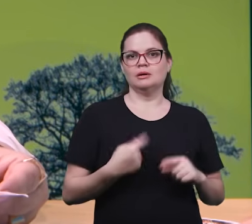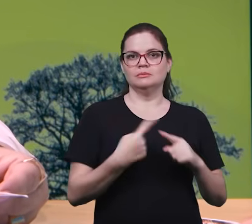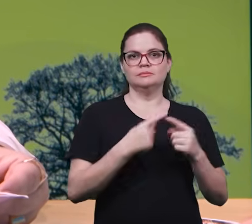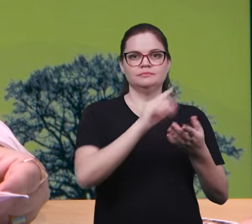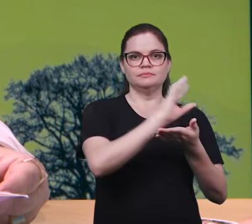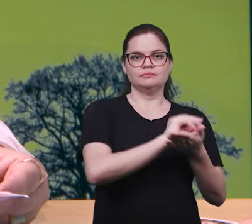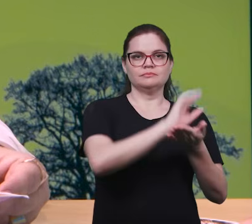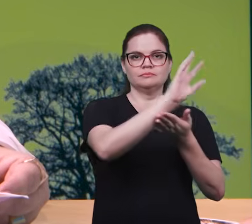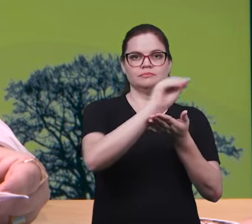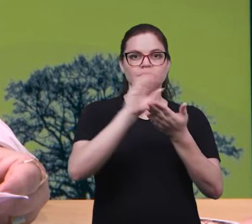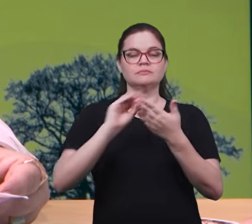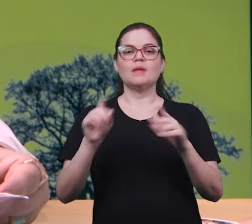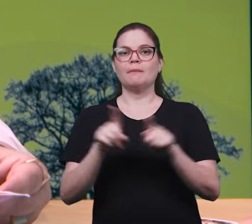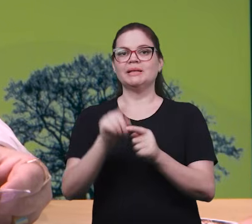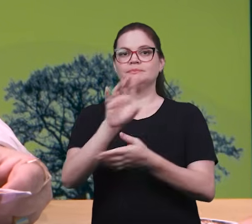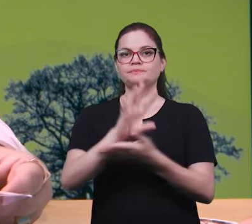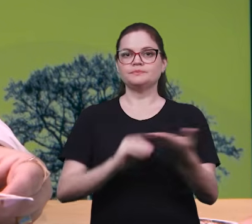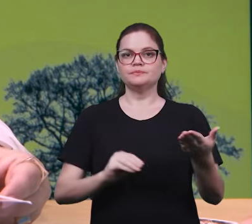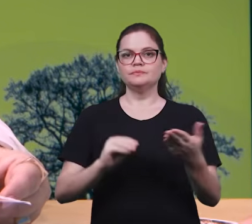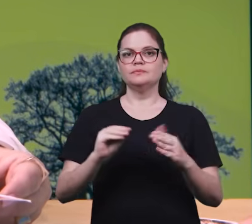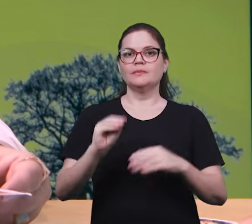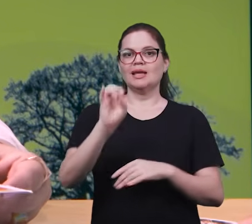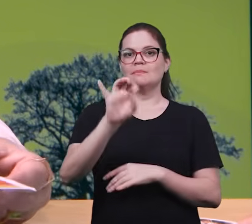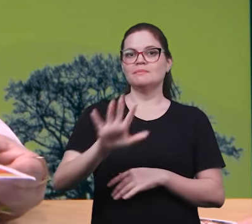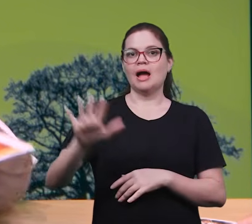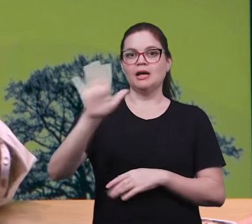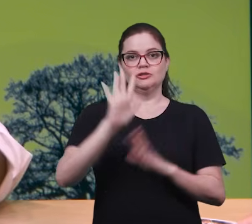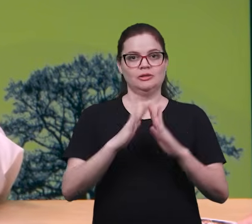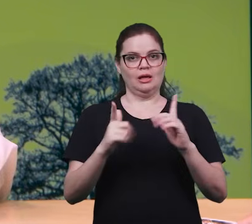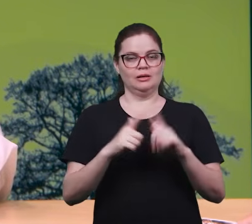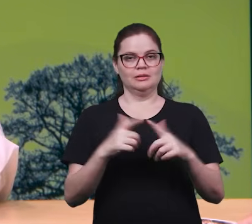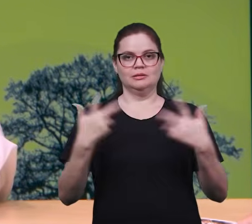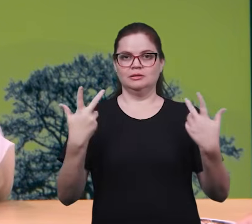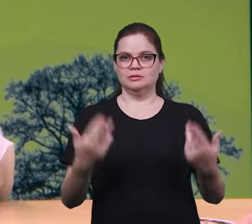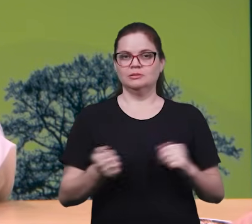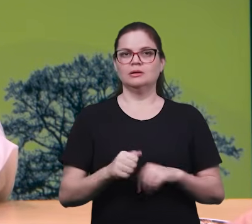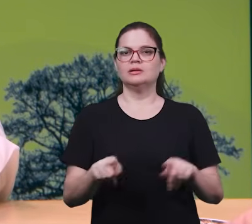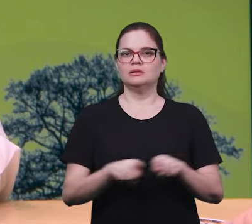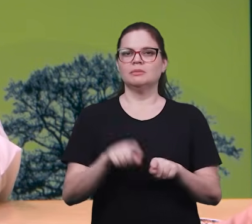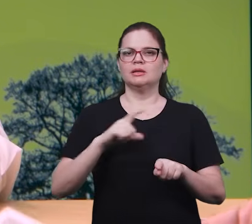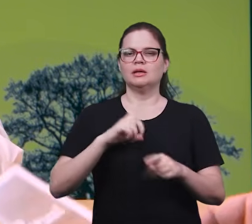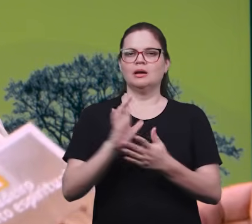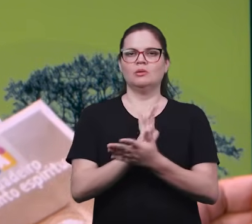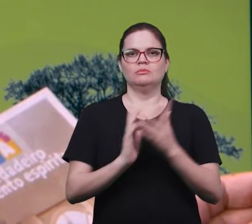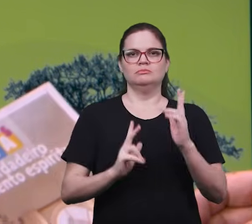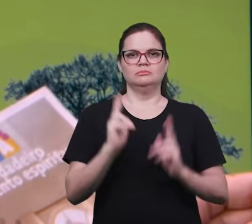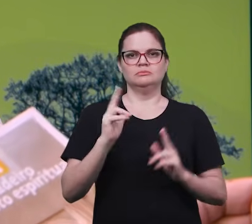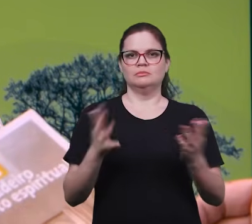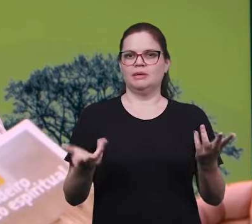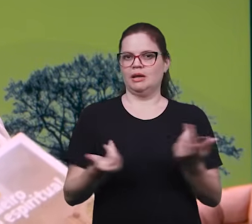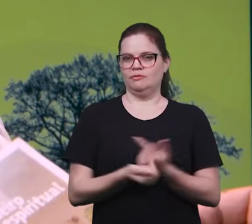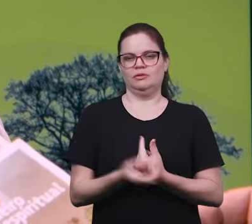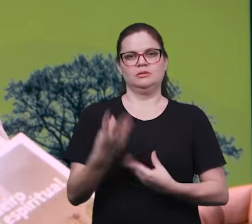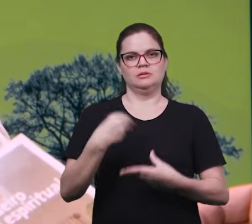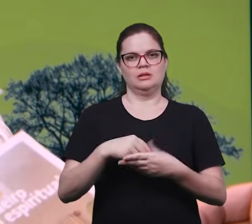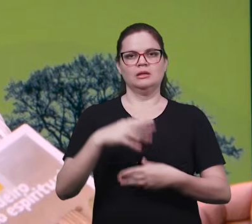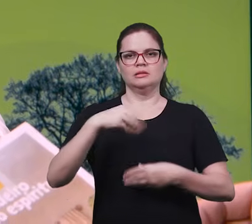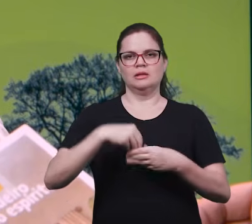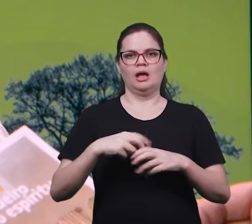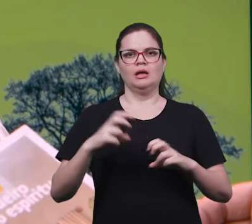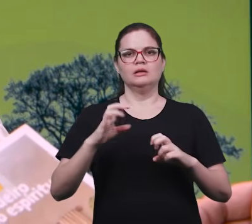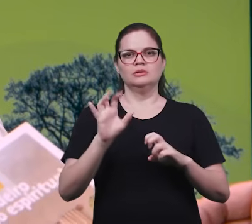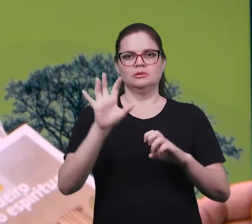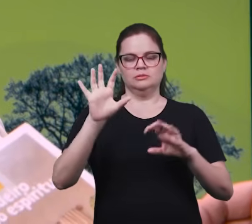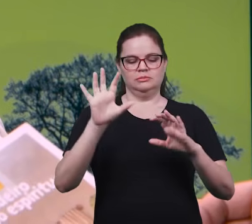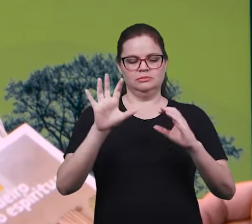as igrejas. Tem muitos artifícios maravilhosos que a gente consegue ter através da geração de imagens. Mas,